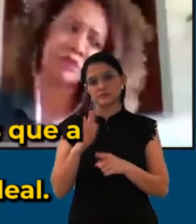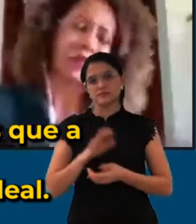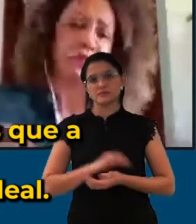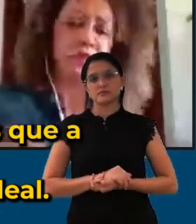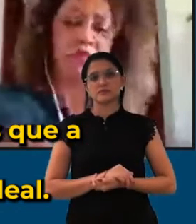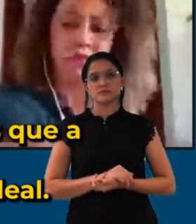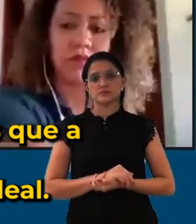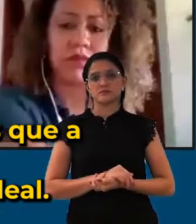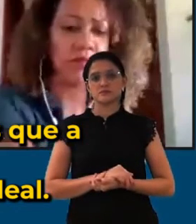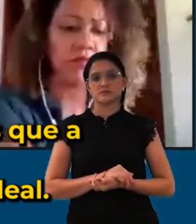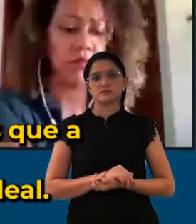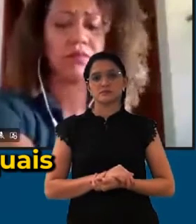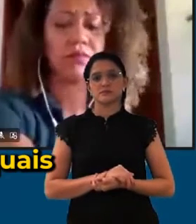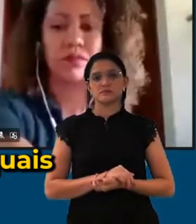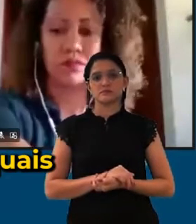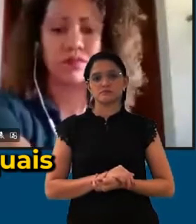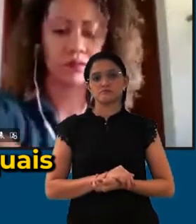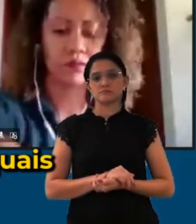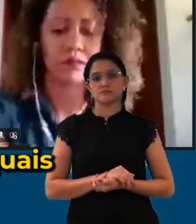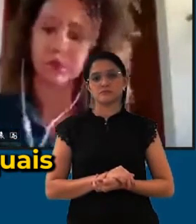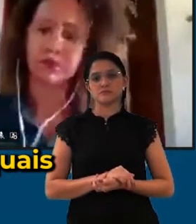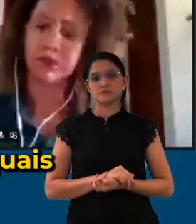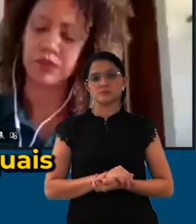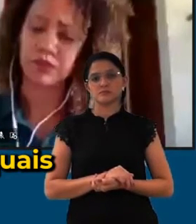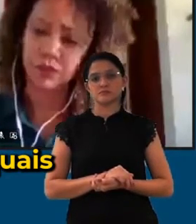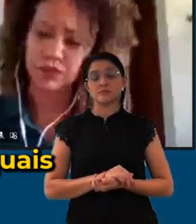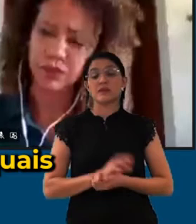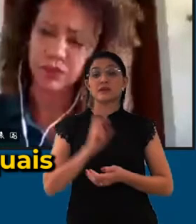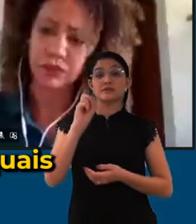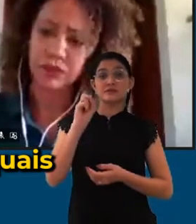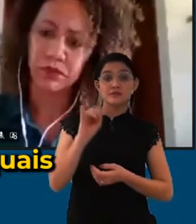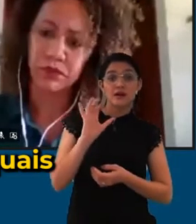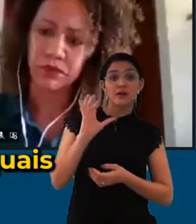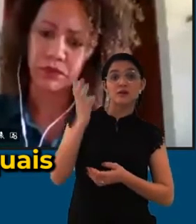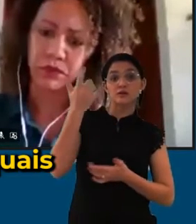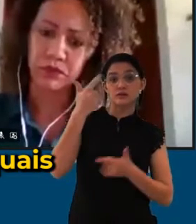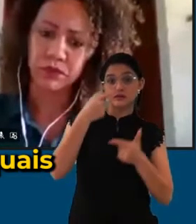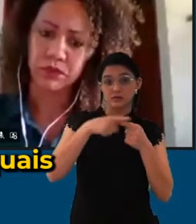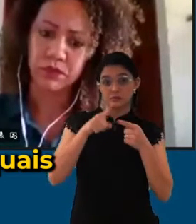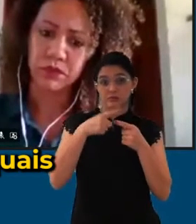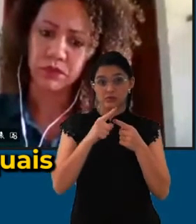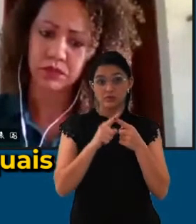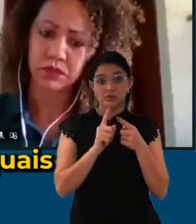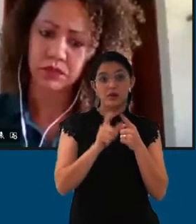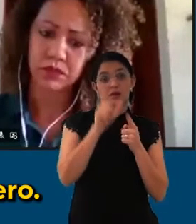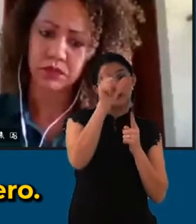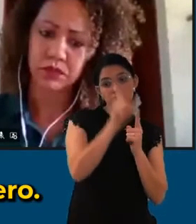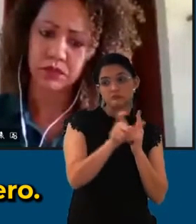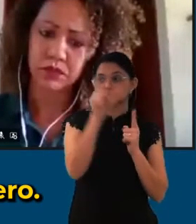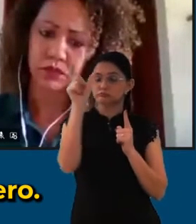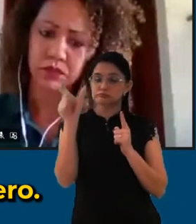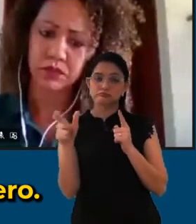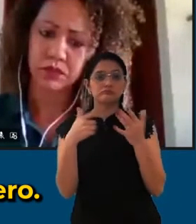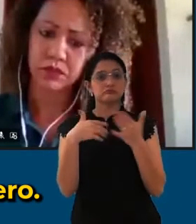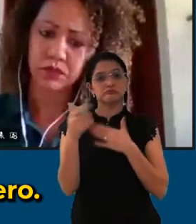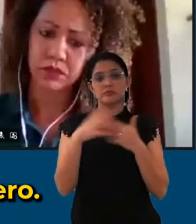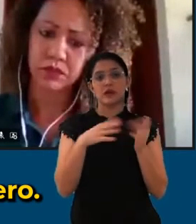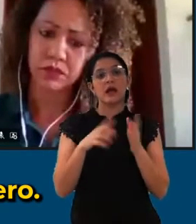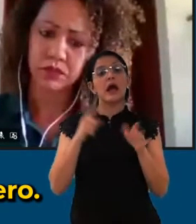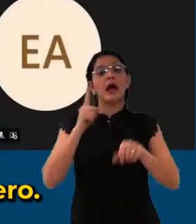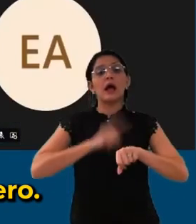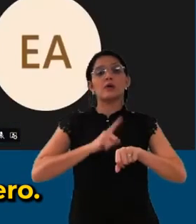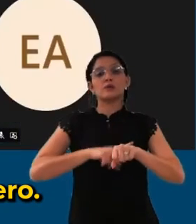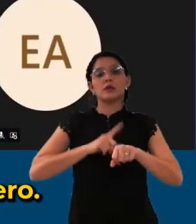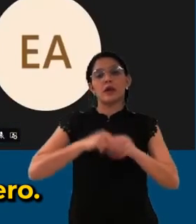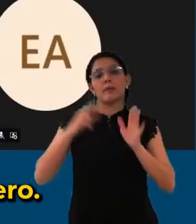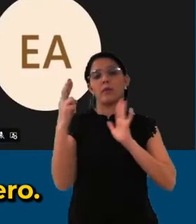Acabou sendo ideal aí. Se houver problema, né, para qualquer das partes, são prazos dilatórios, né,